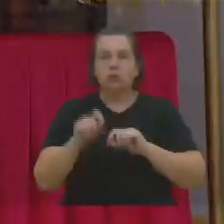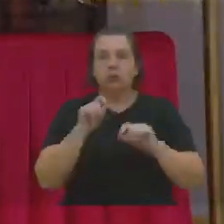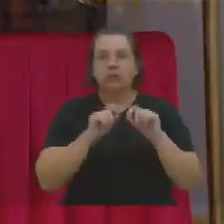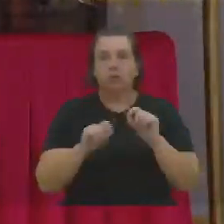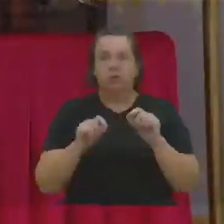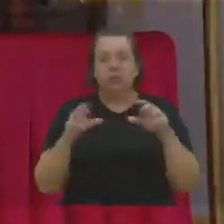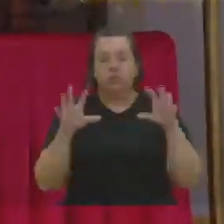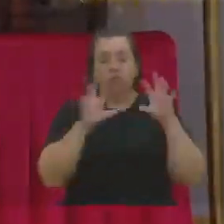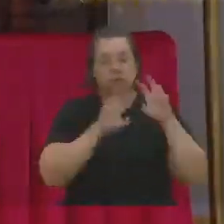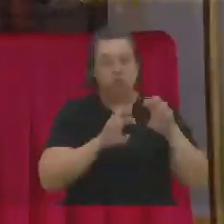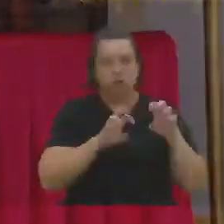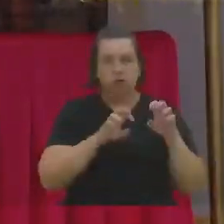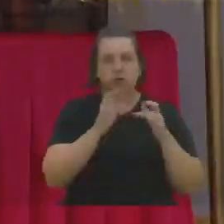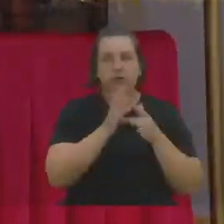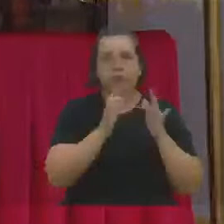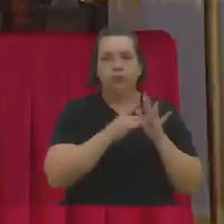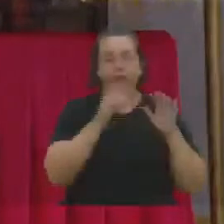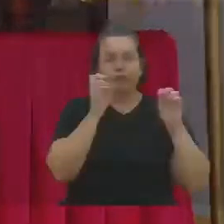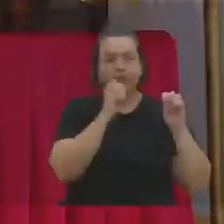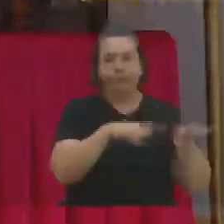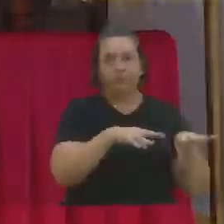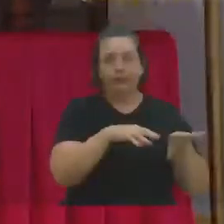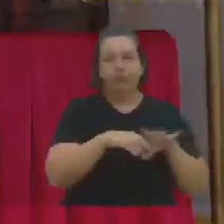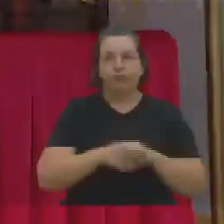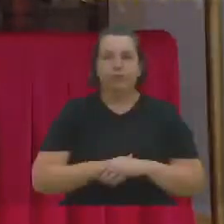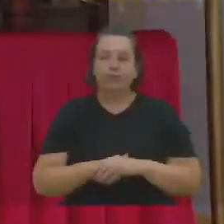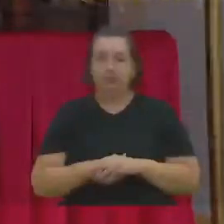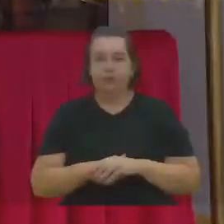Cristo iluminou.